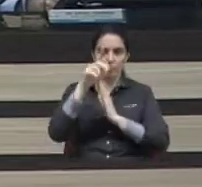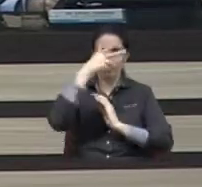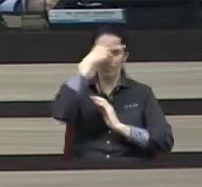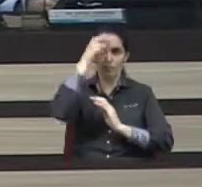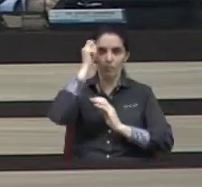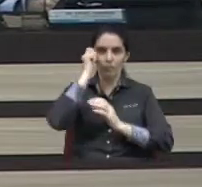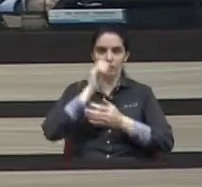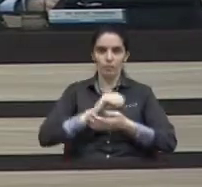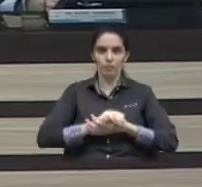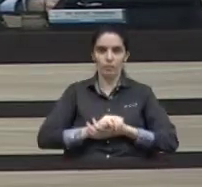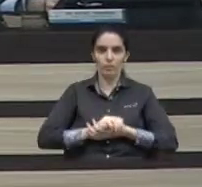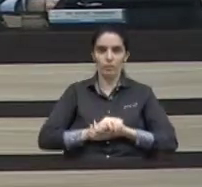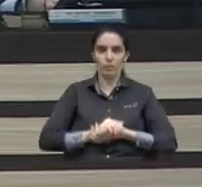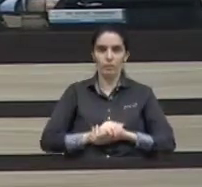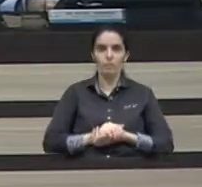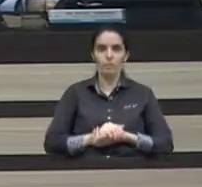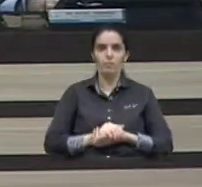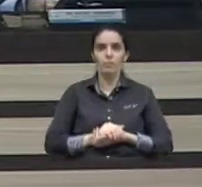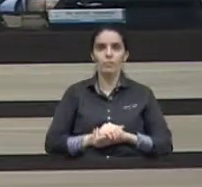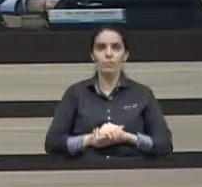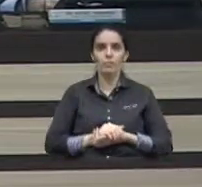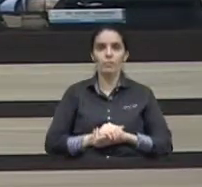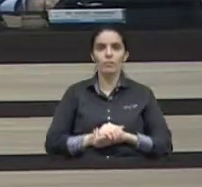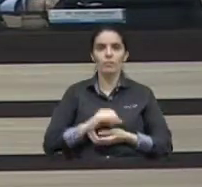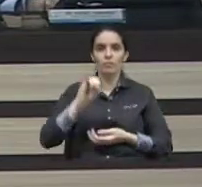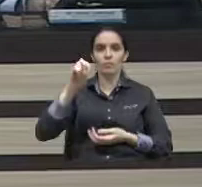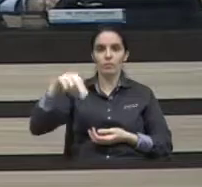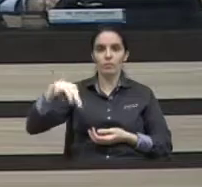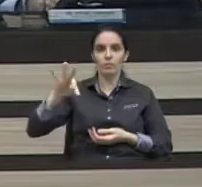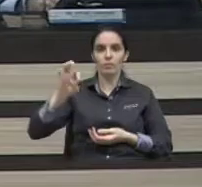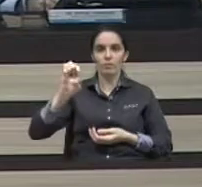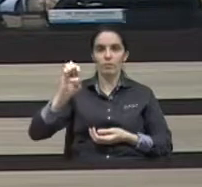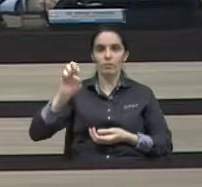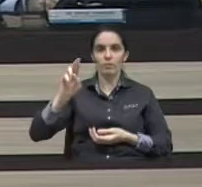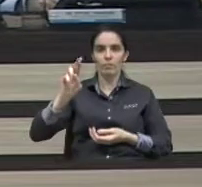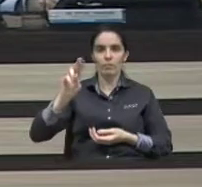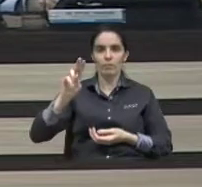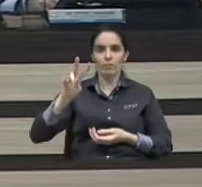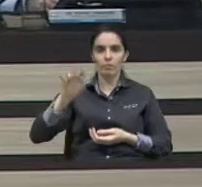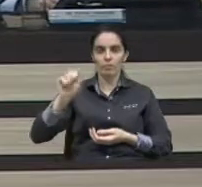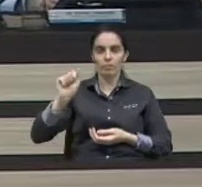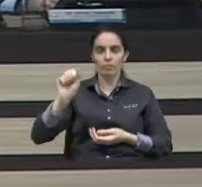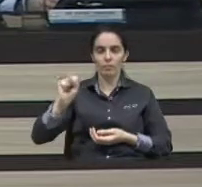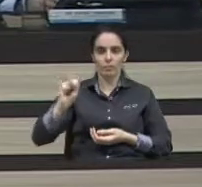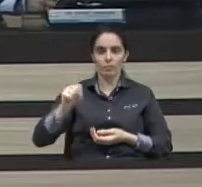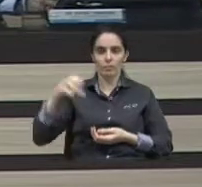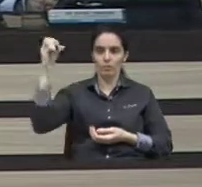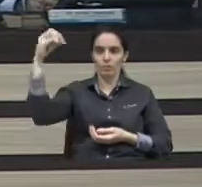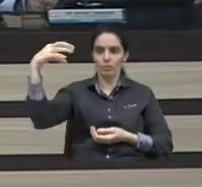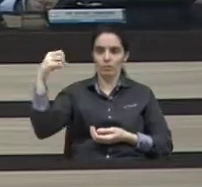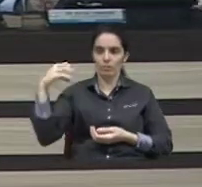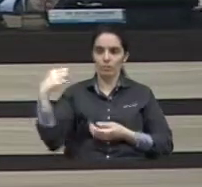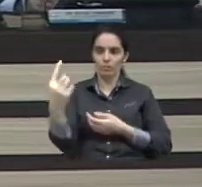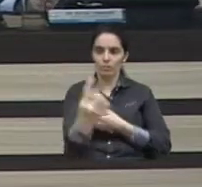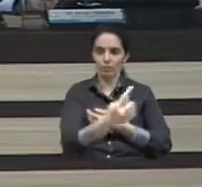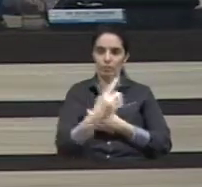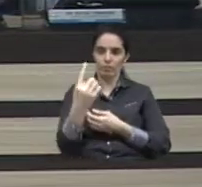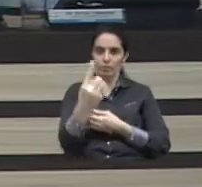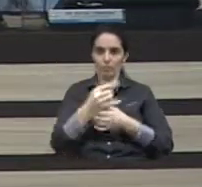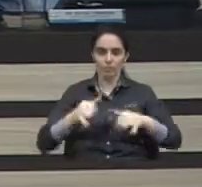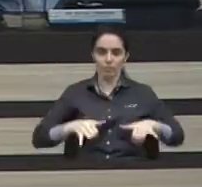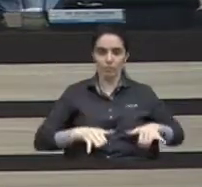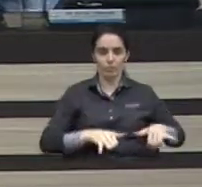Poder Executivo sobre as tratativas com Intervias para semaforização e melhorias da rotatória do Enxuto. Vereador Wagner